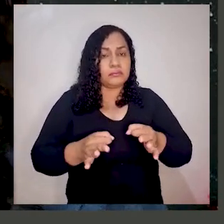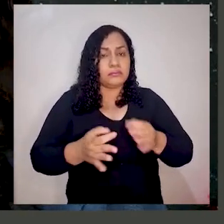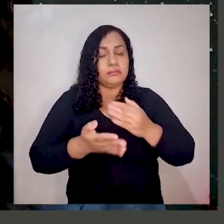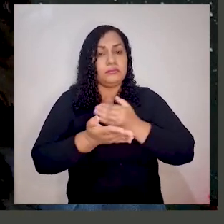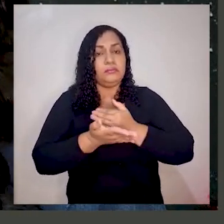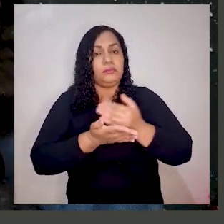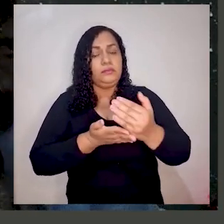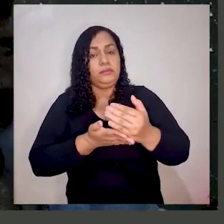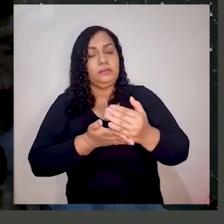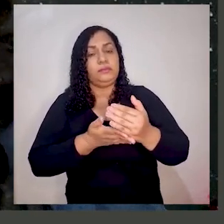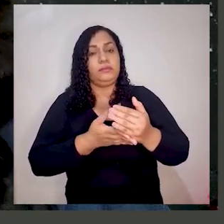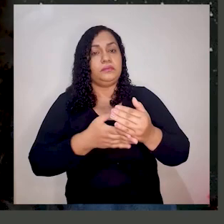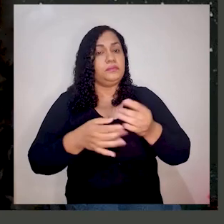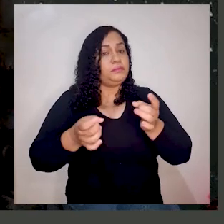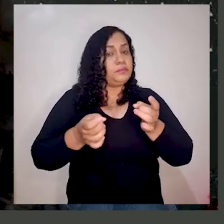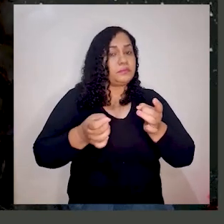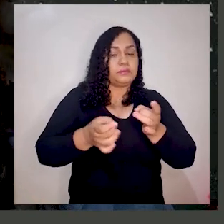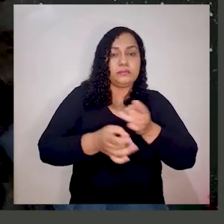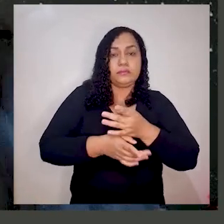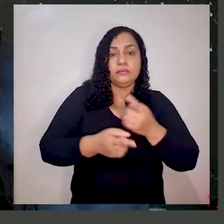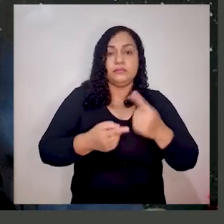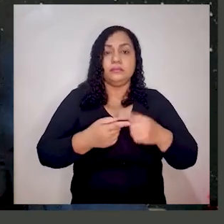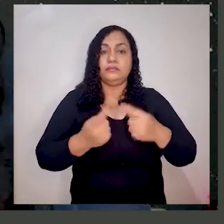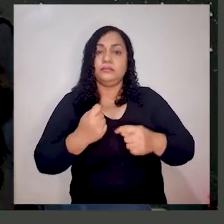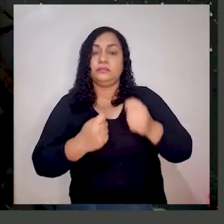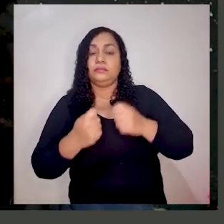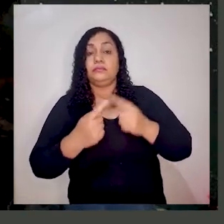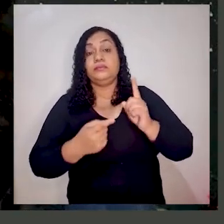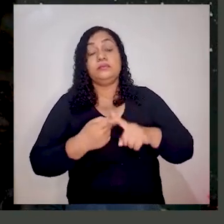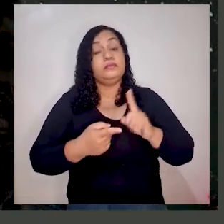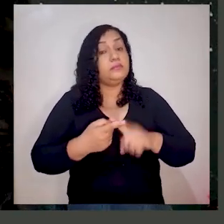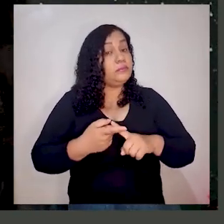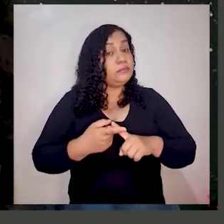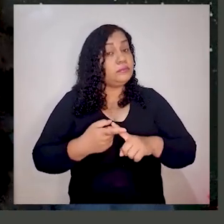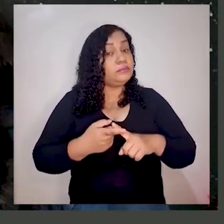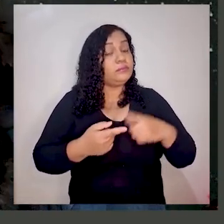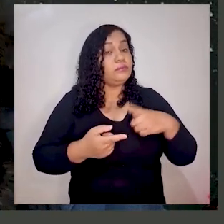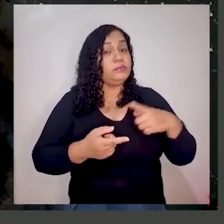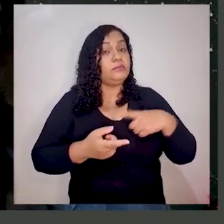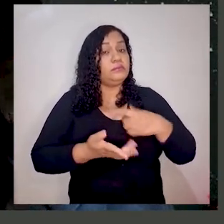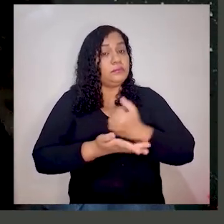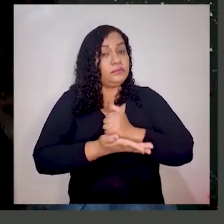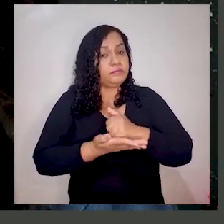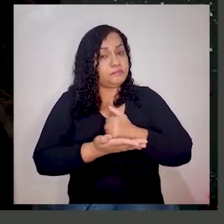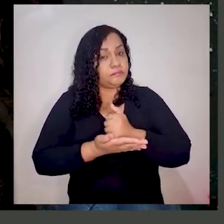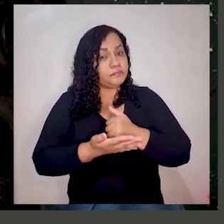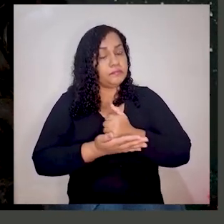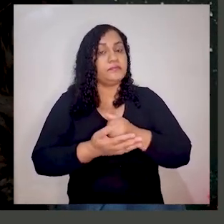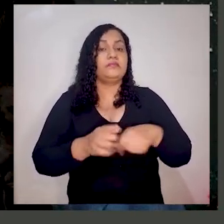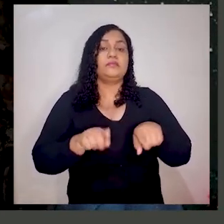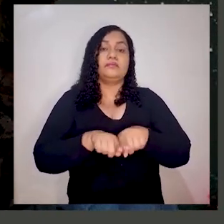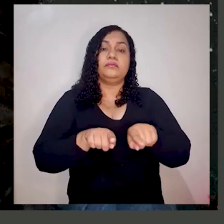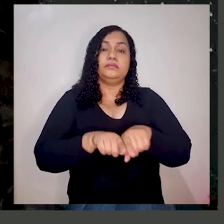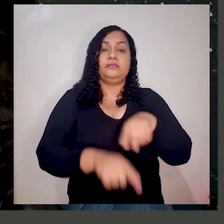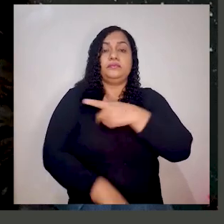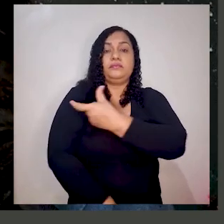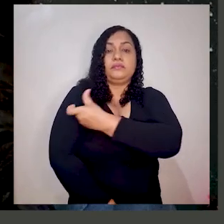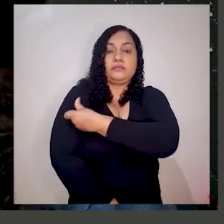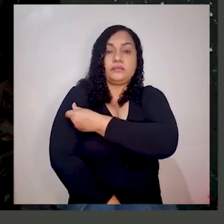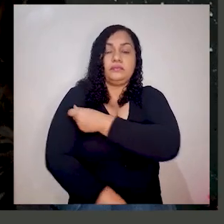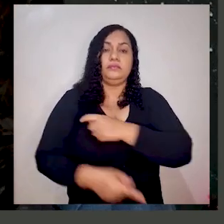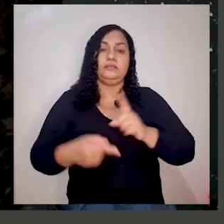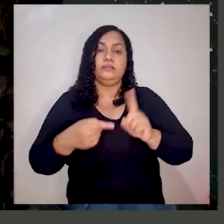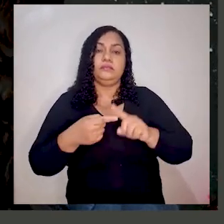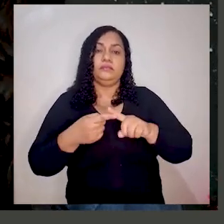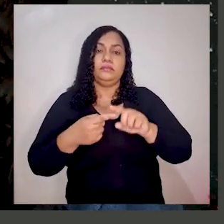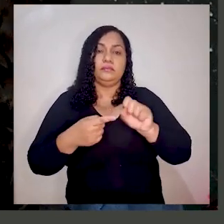eficaz começaram a ser erradicadas, começaram a ser controladas por causa dessa questão das vacinas.